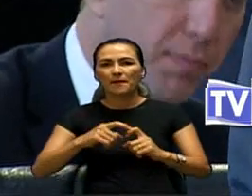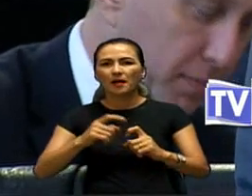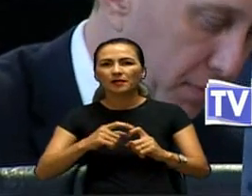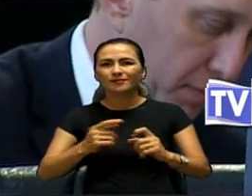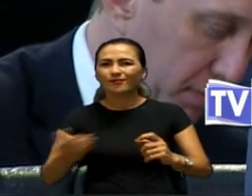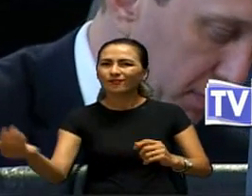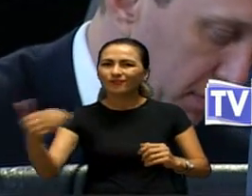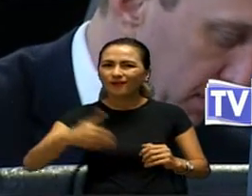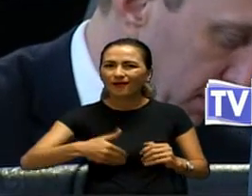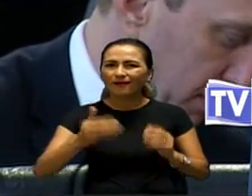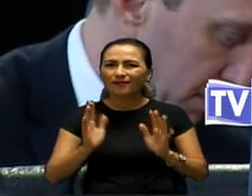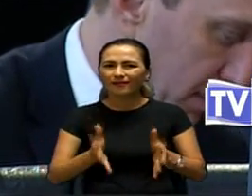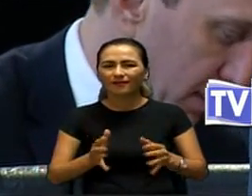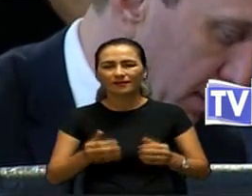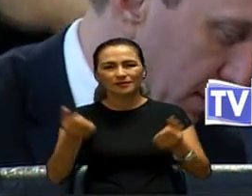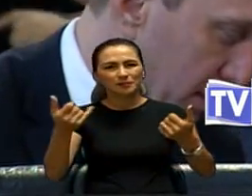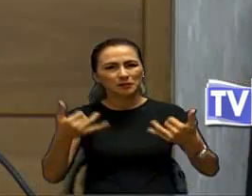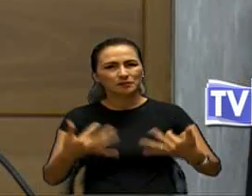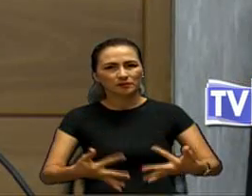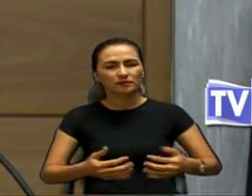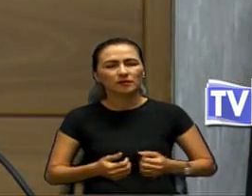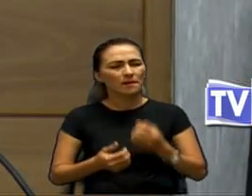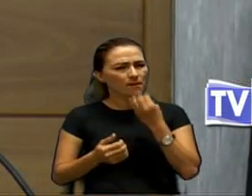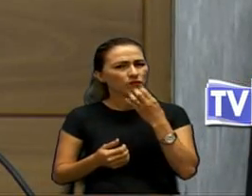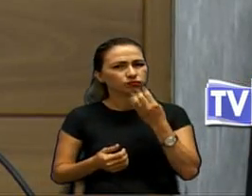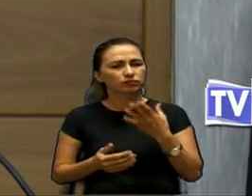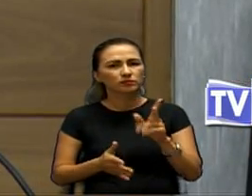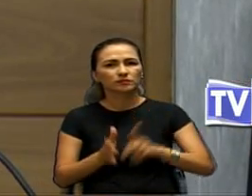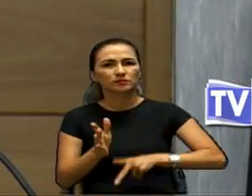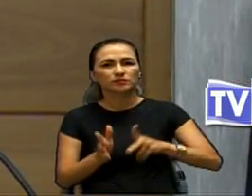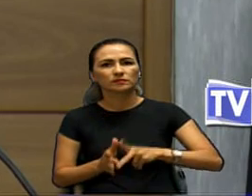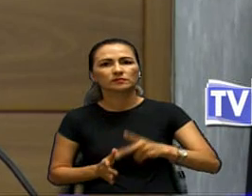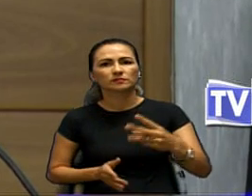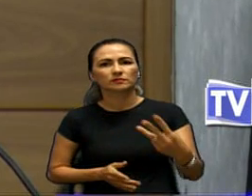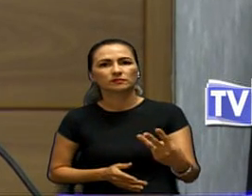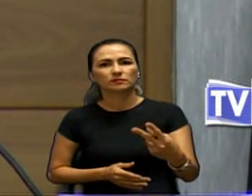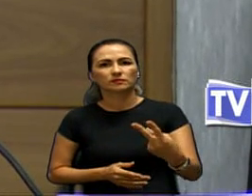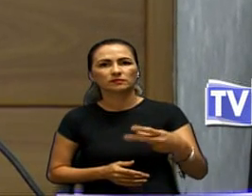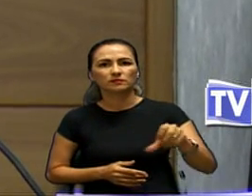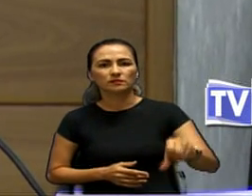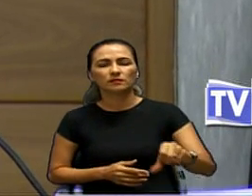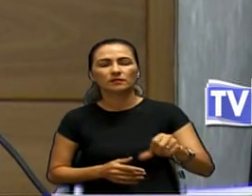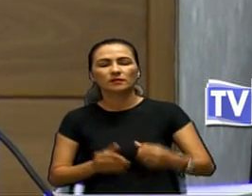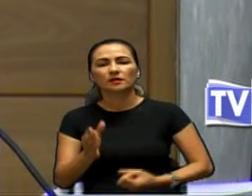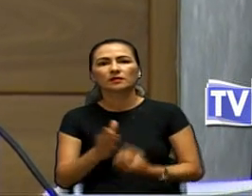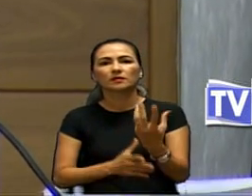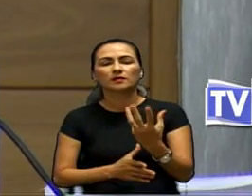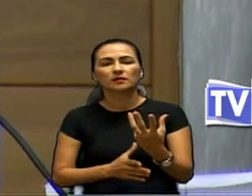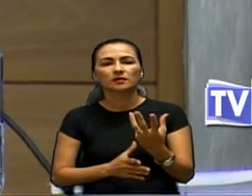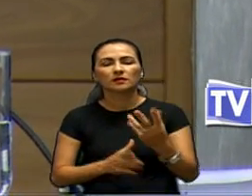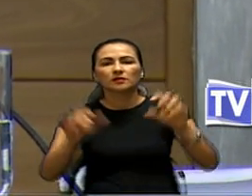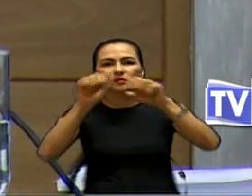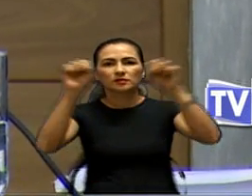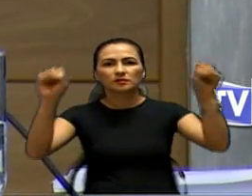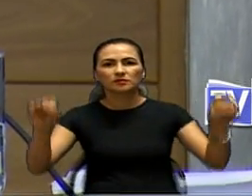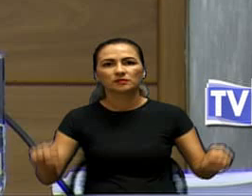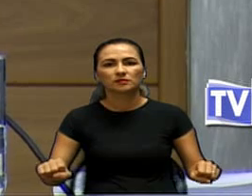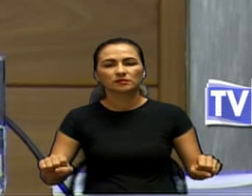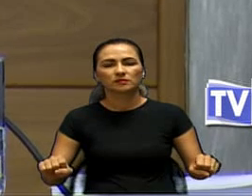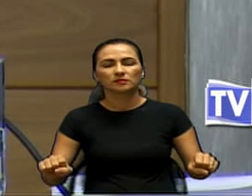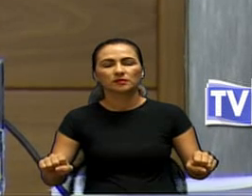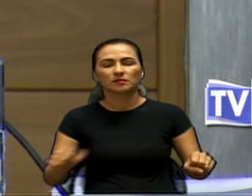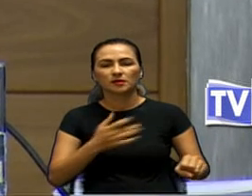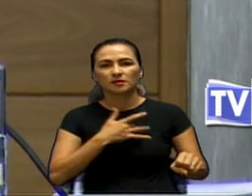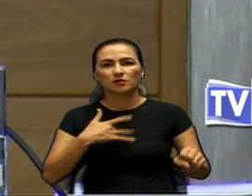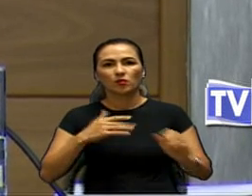falar. É bom, deixa Projeto de lei número 329/2018. O Executivo institui o novo Sistema Municipal de Saúde